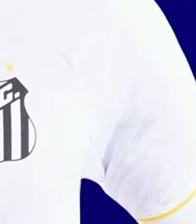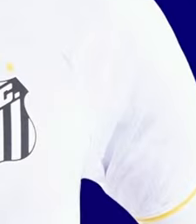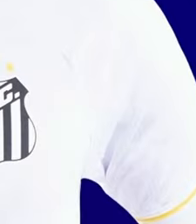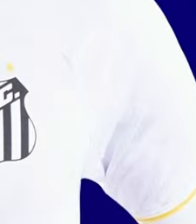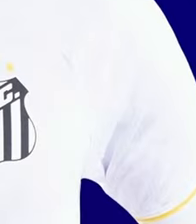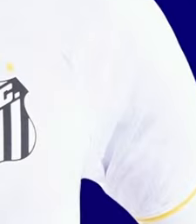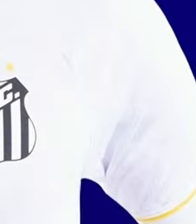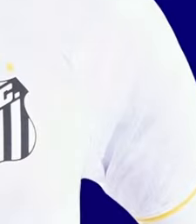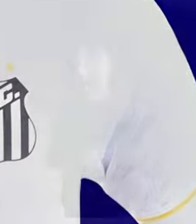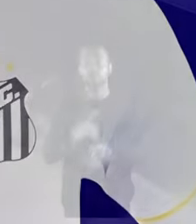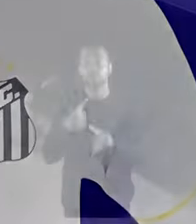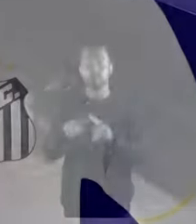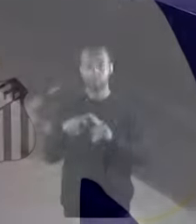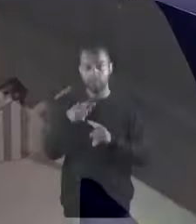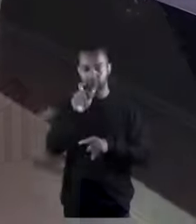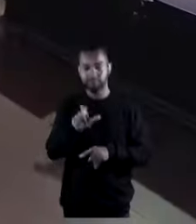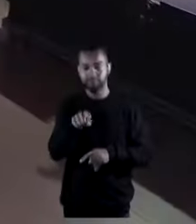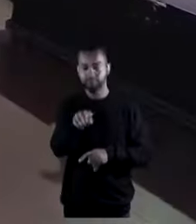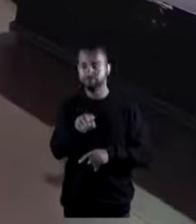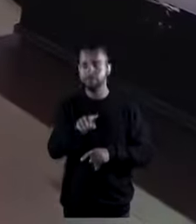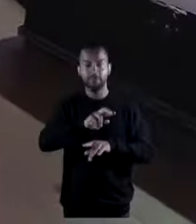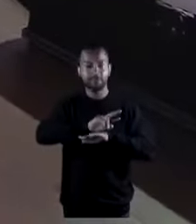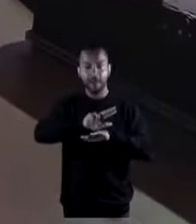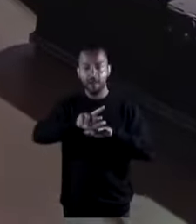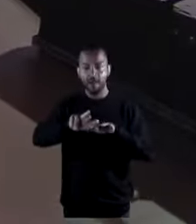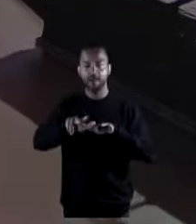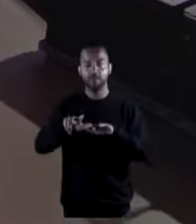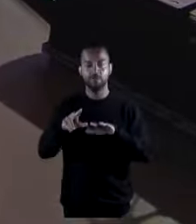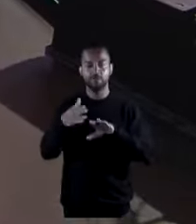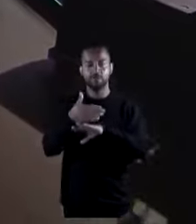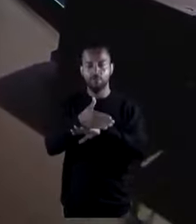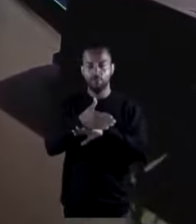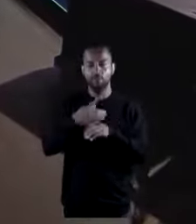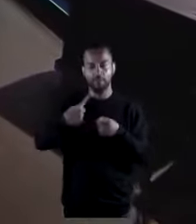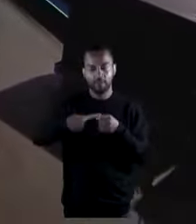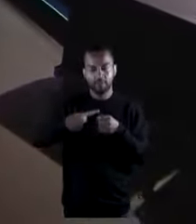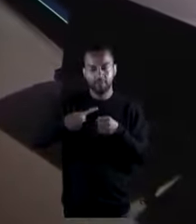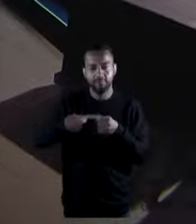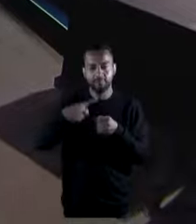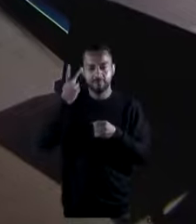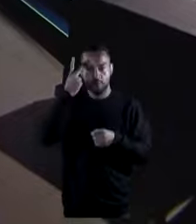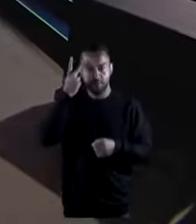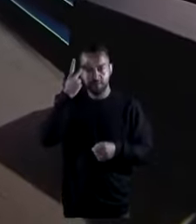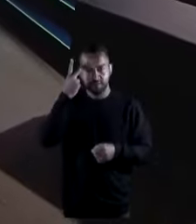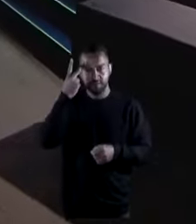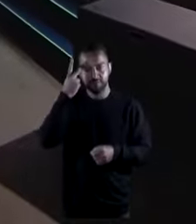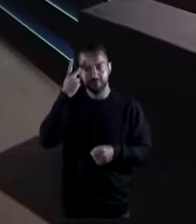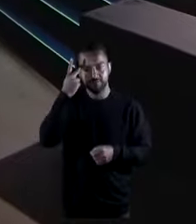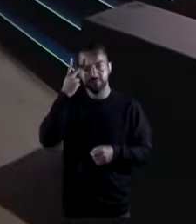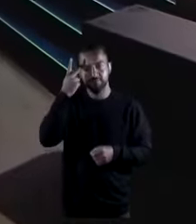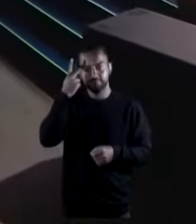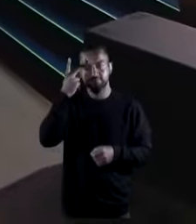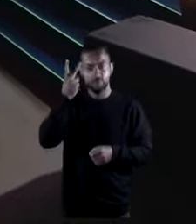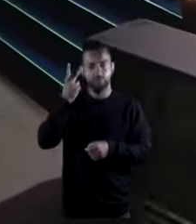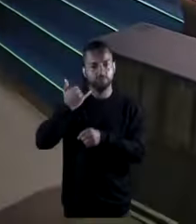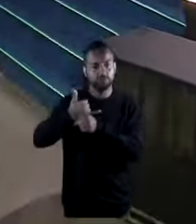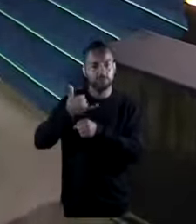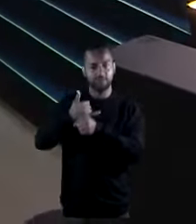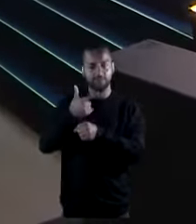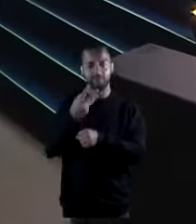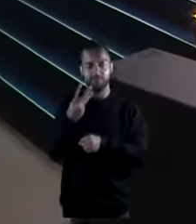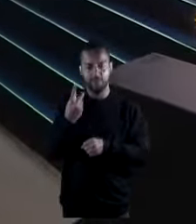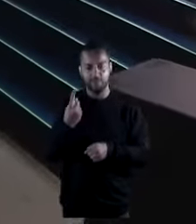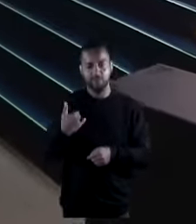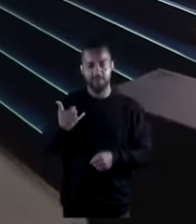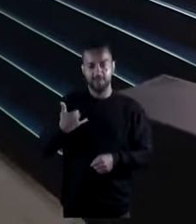O Diego Pituca, que teve várias passagens pelo interior paulista, o capitão de 31 anos, é santista